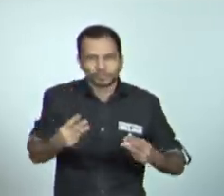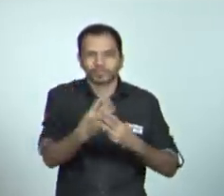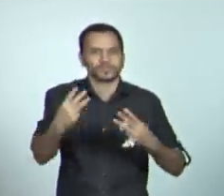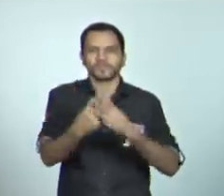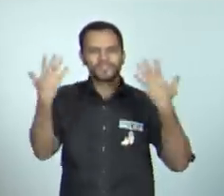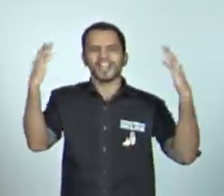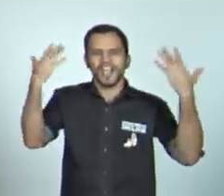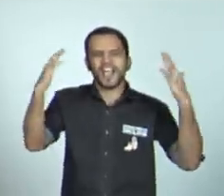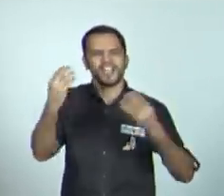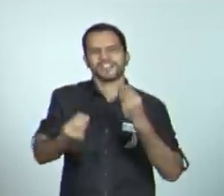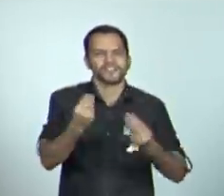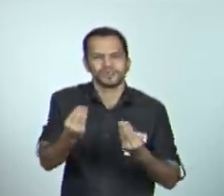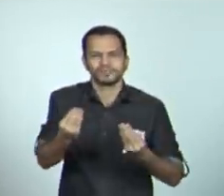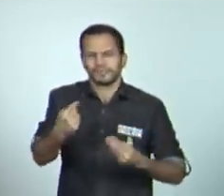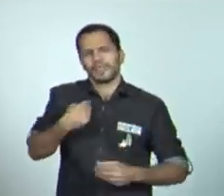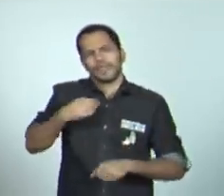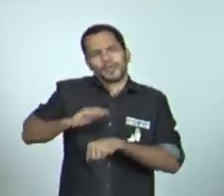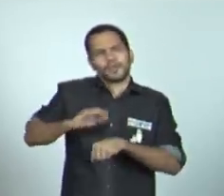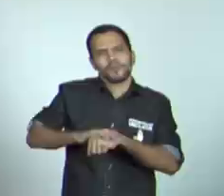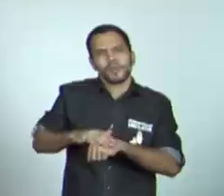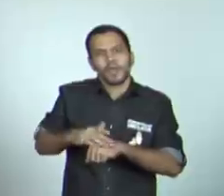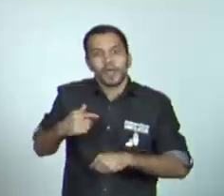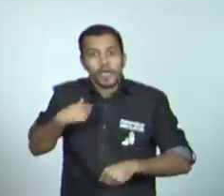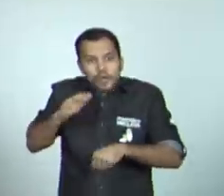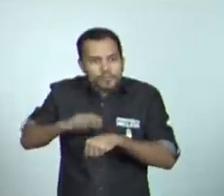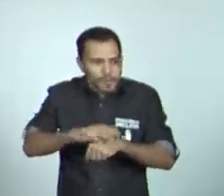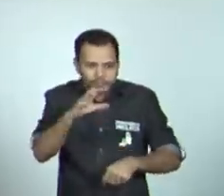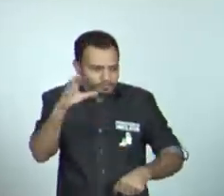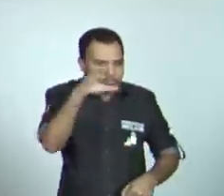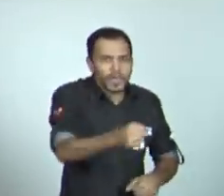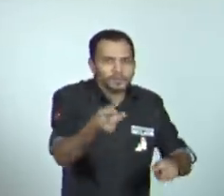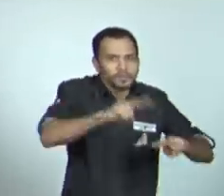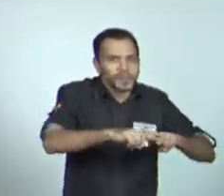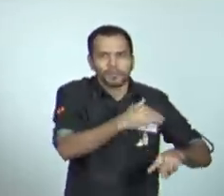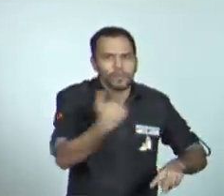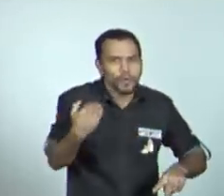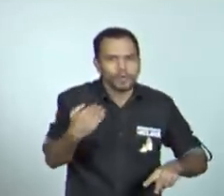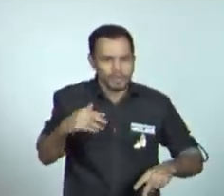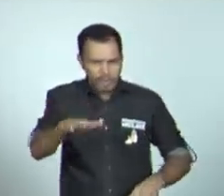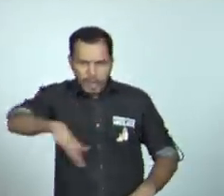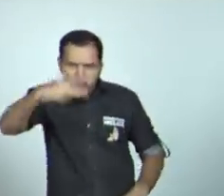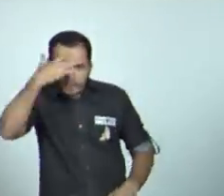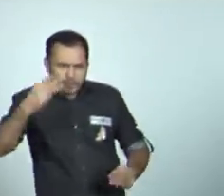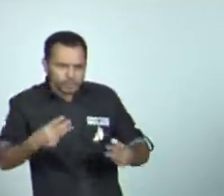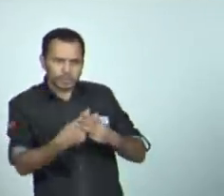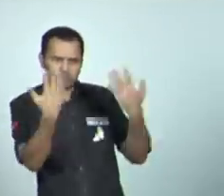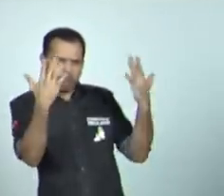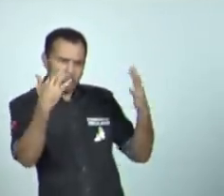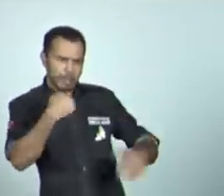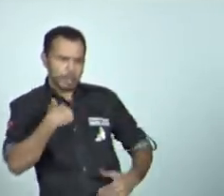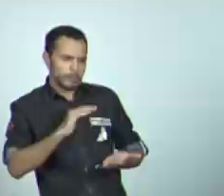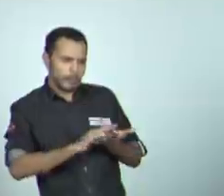puxa vida quando eu faço isso essa maldade tem gente que bate palma e ele prendi pedro ea ideia